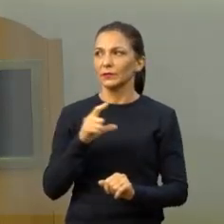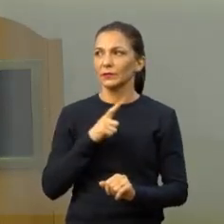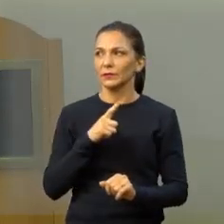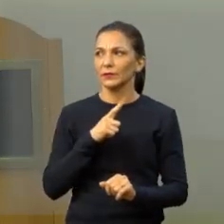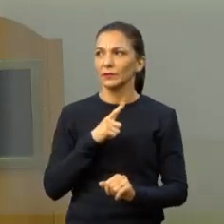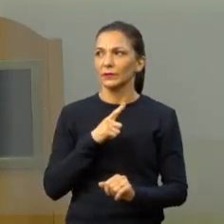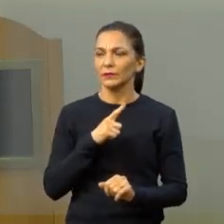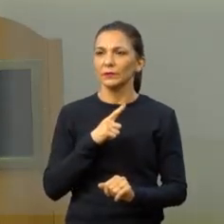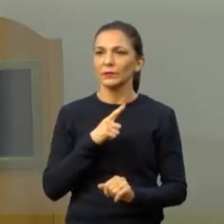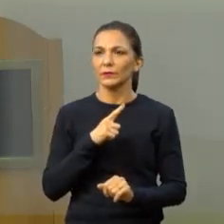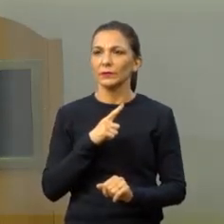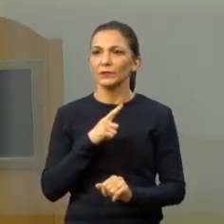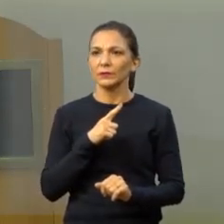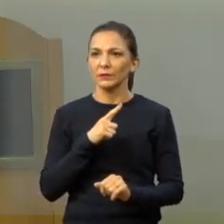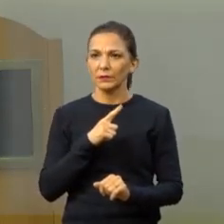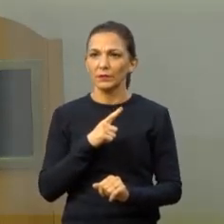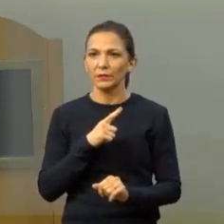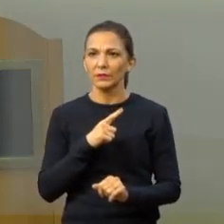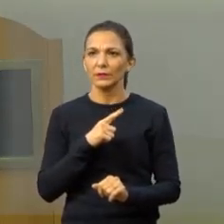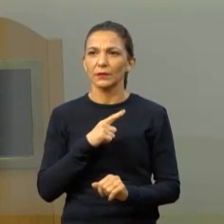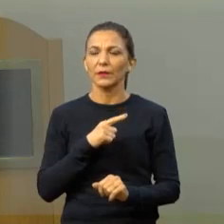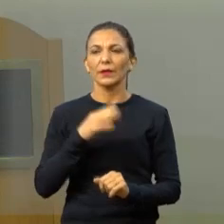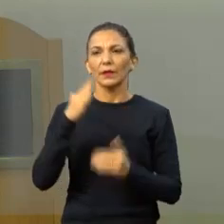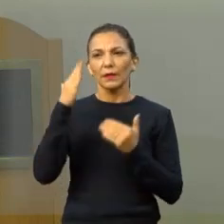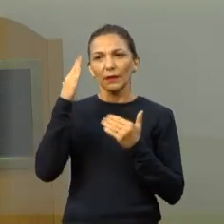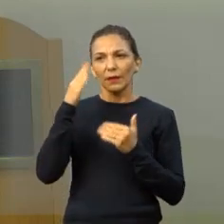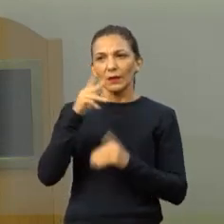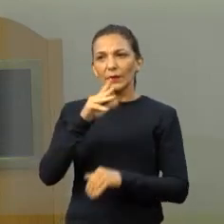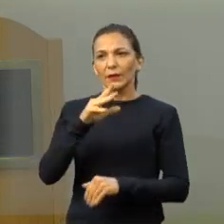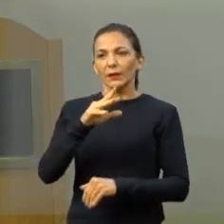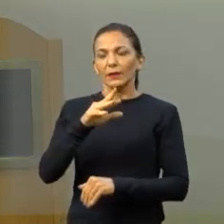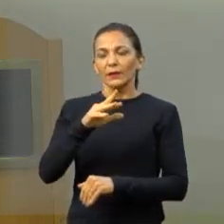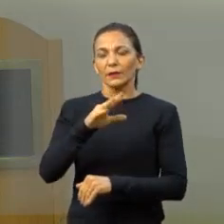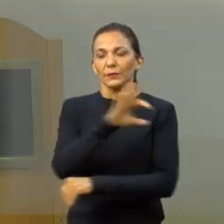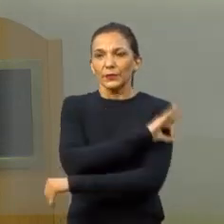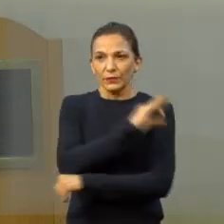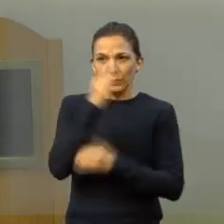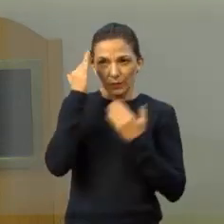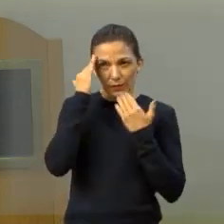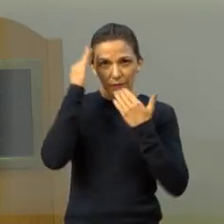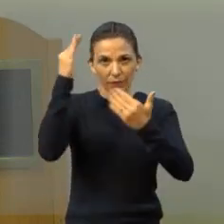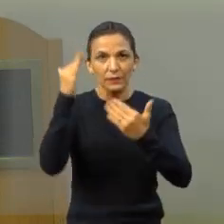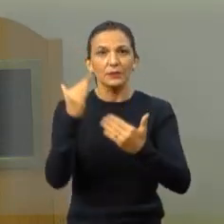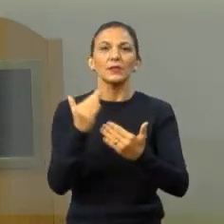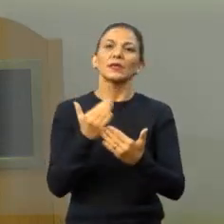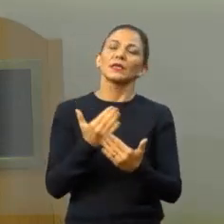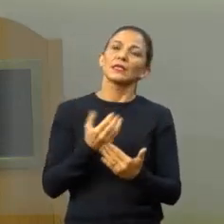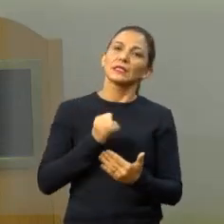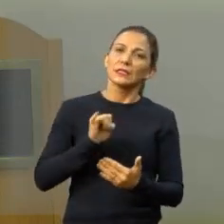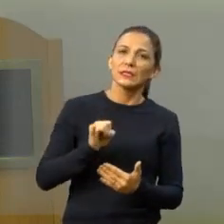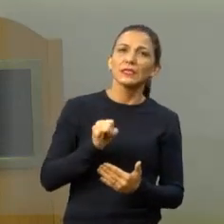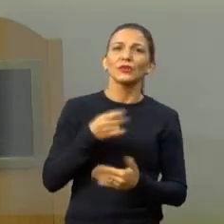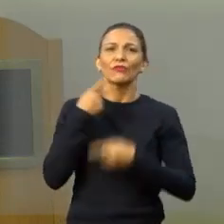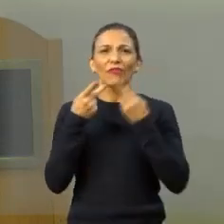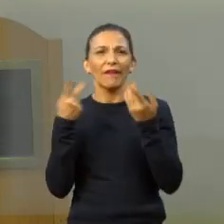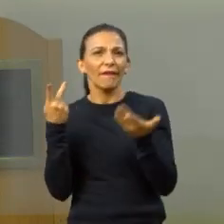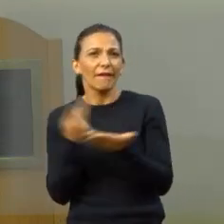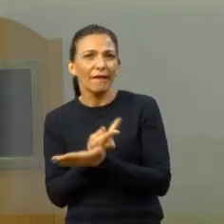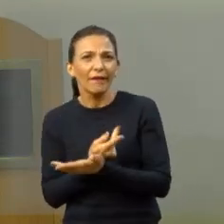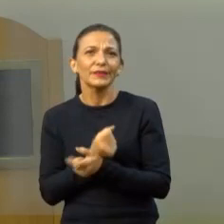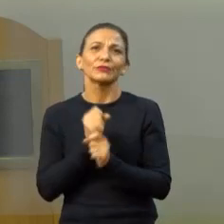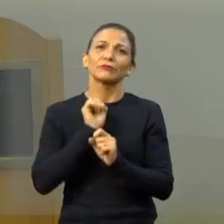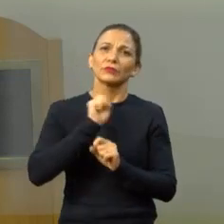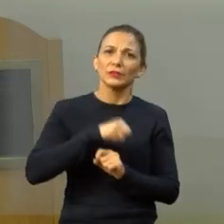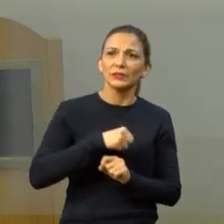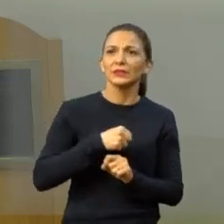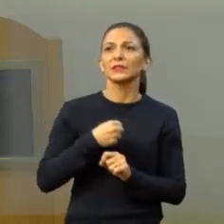a gente foi lá deu nome a gente agradece a prefeitura tem que criticar a gente critica tem que falar bem Tem que falar bem não que nem me pegar aqui no